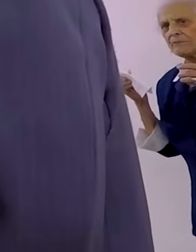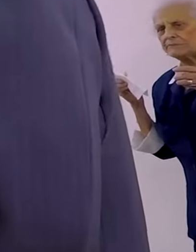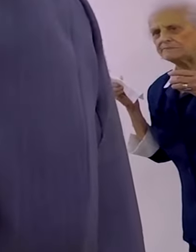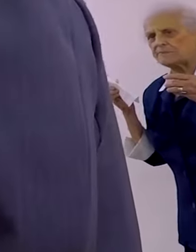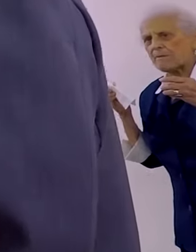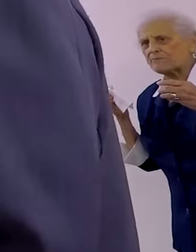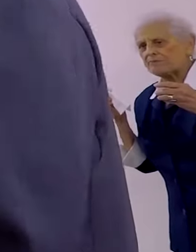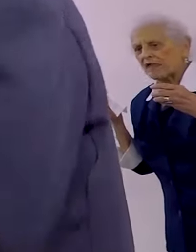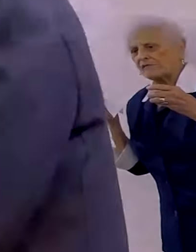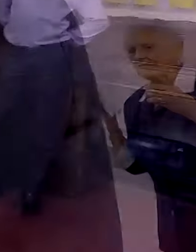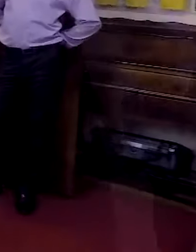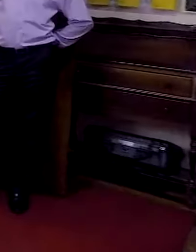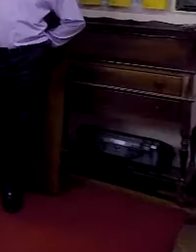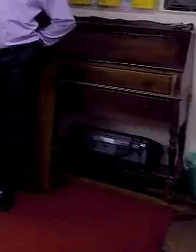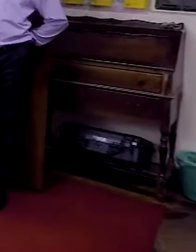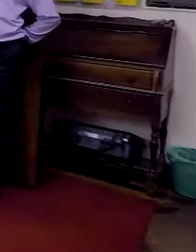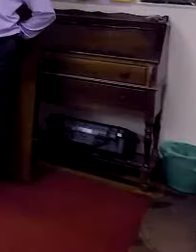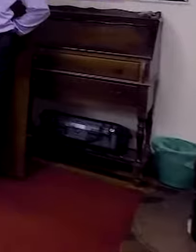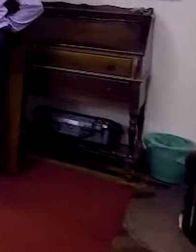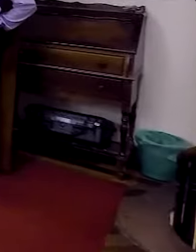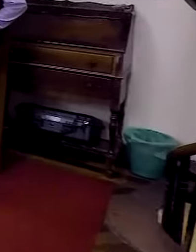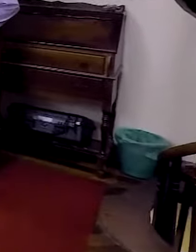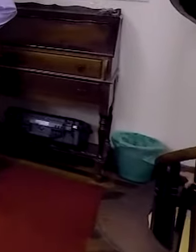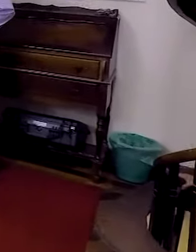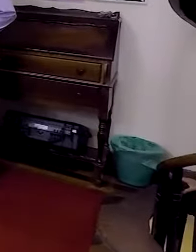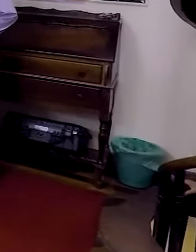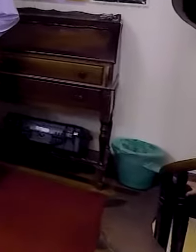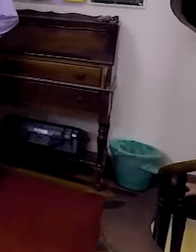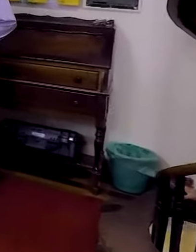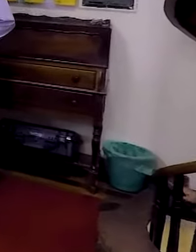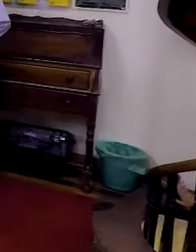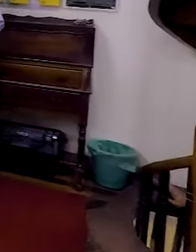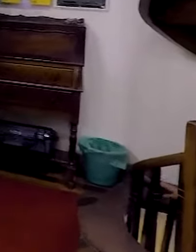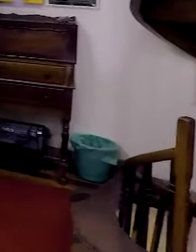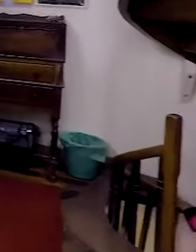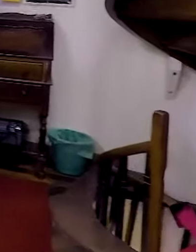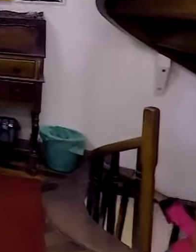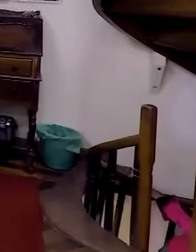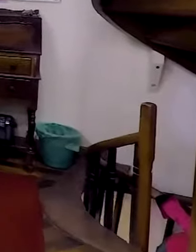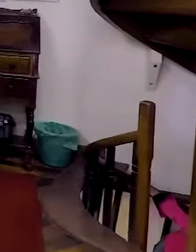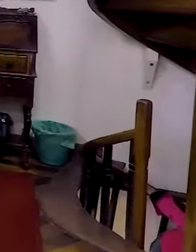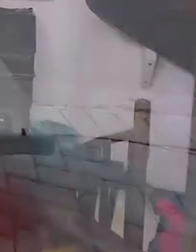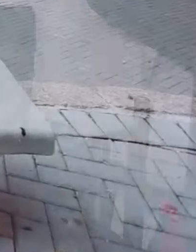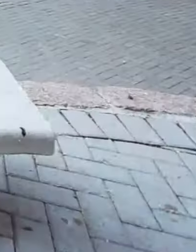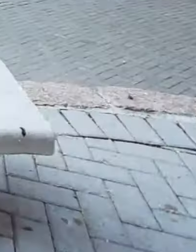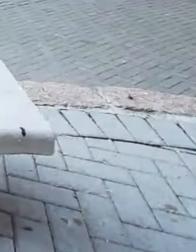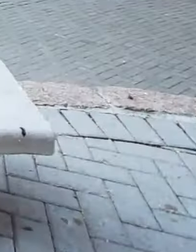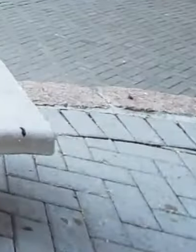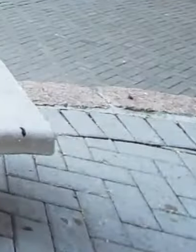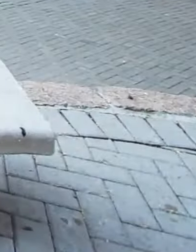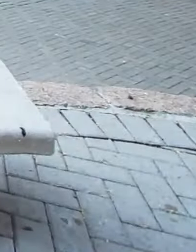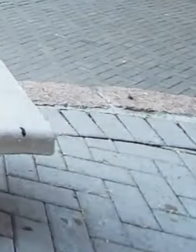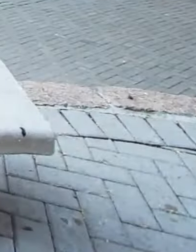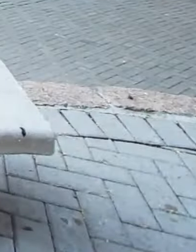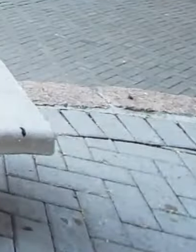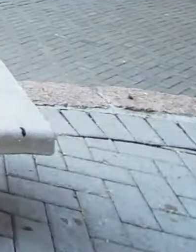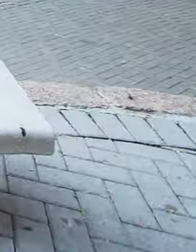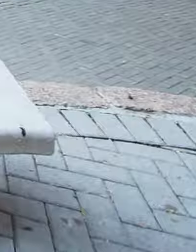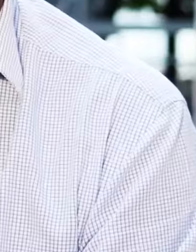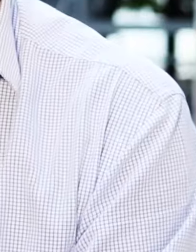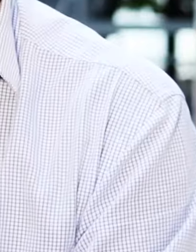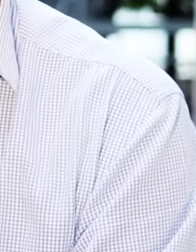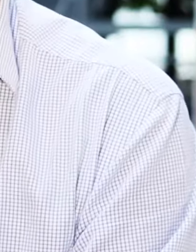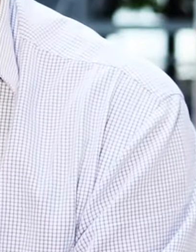que todos confiam. Ele demonstra a cada minuto que tem Deus ao seu lado. A fé, para mim, não é só